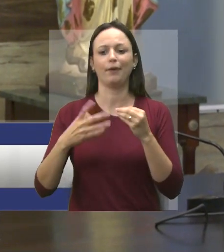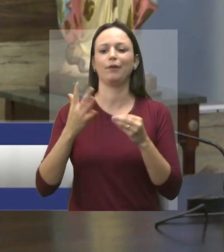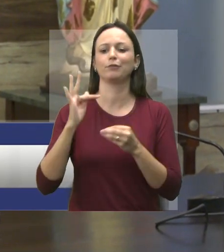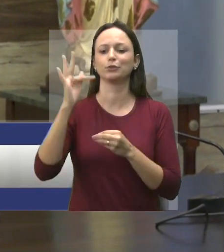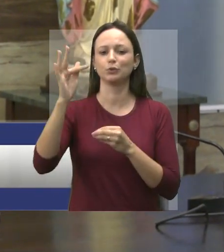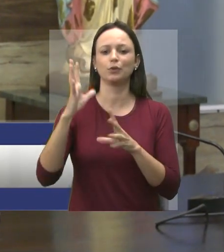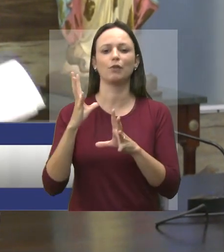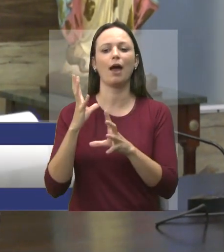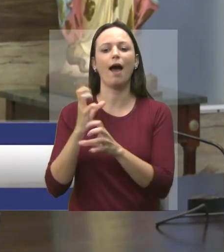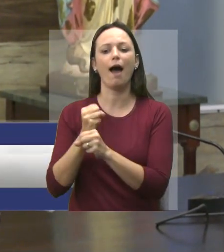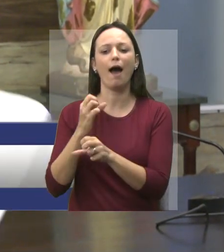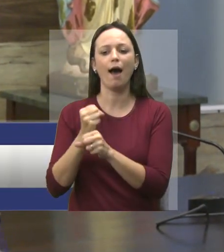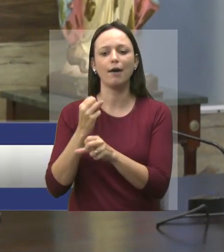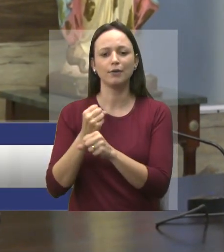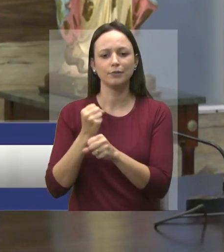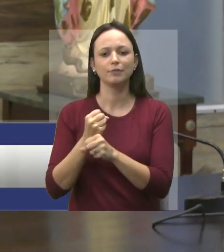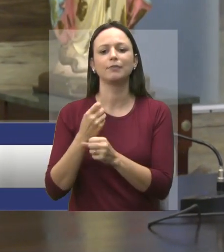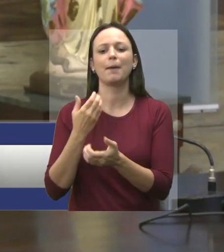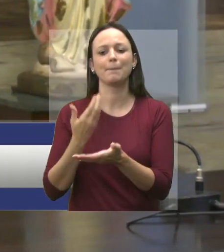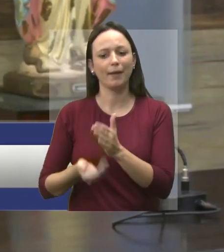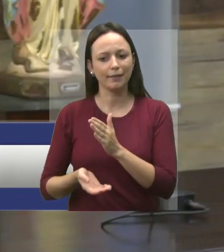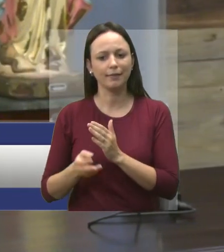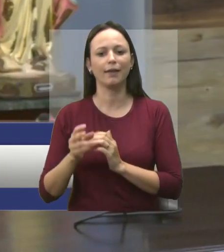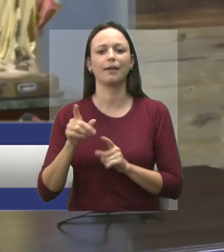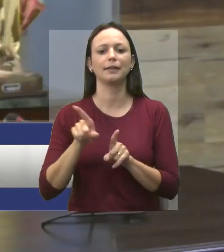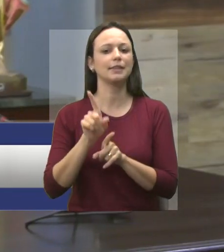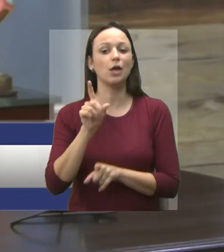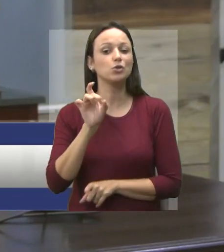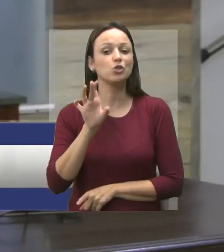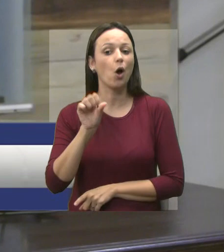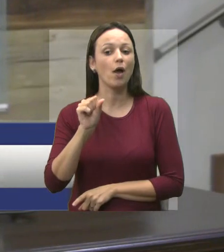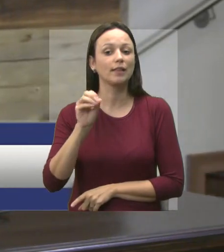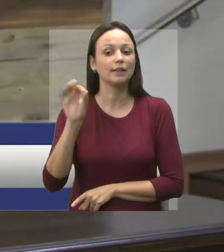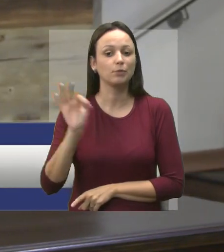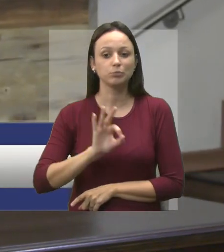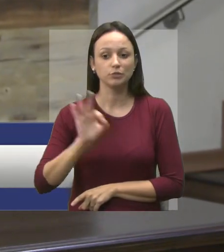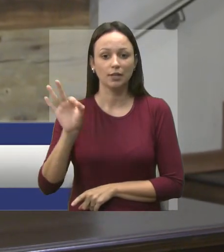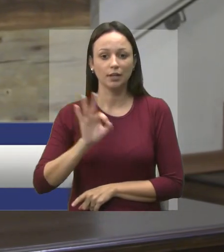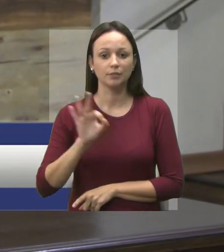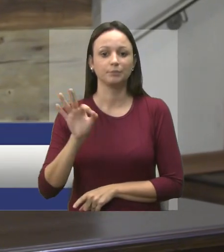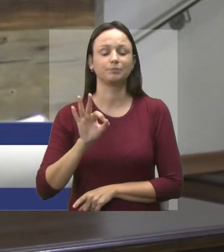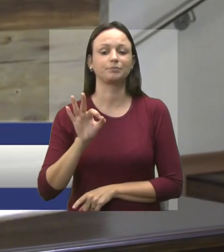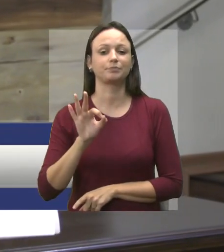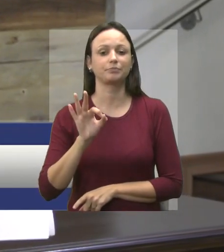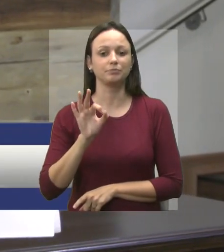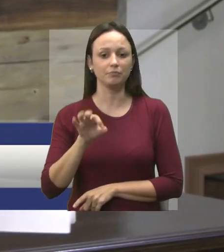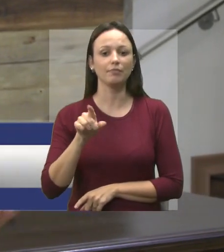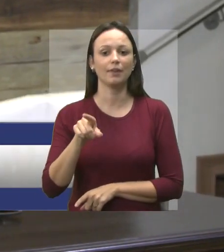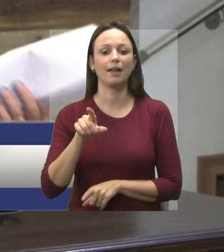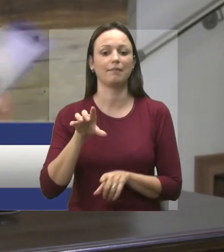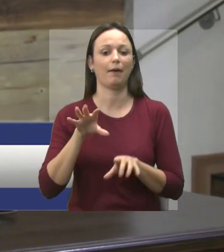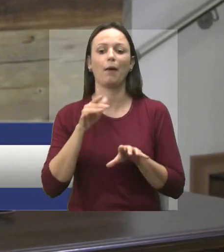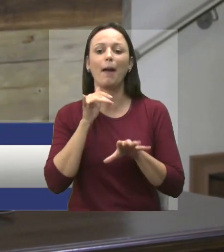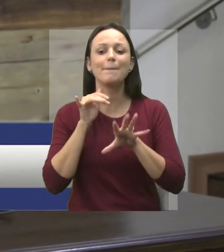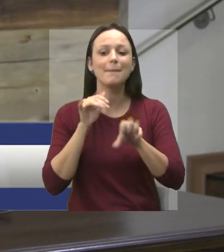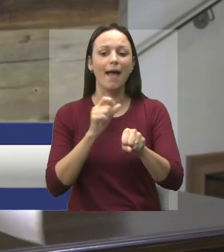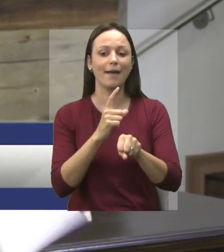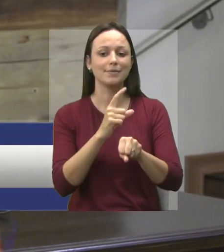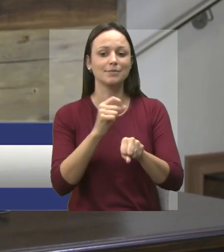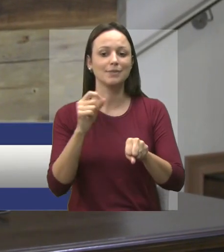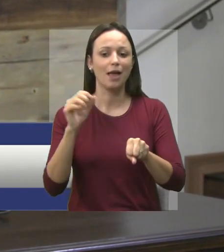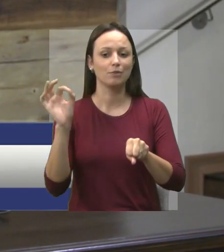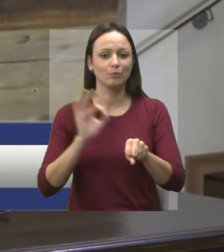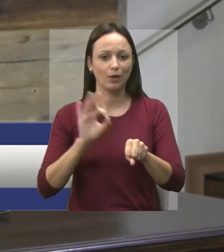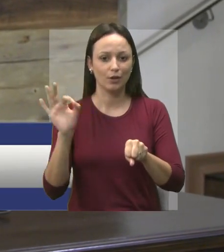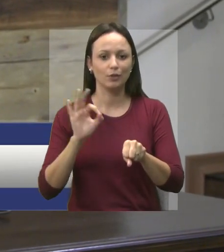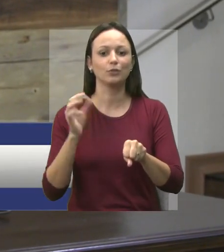pegar não só 80% das maiores contribuições, ela vai pegar 100%, isso já reduz o